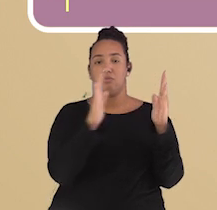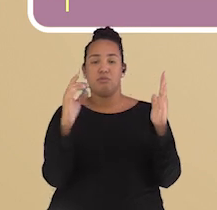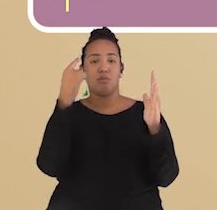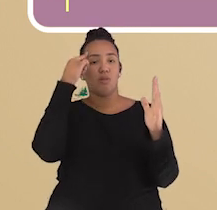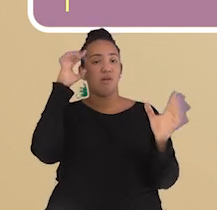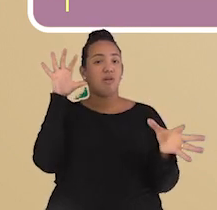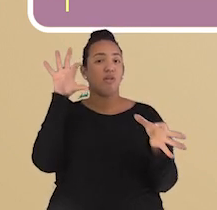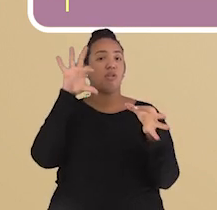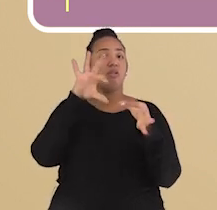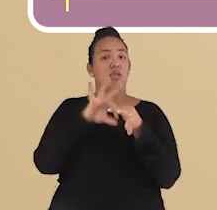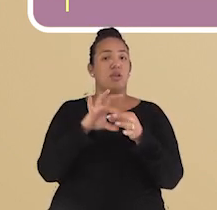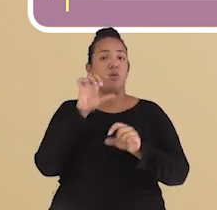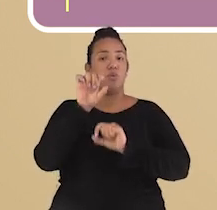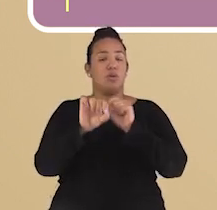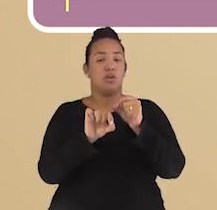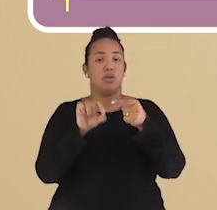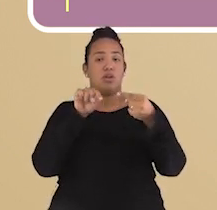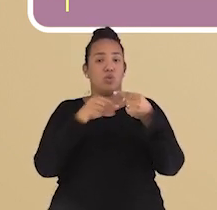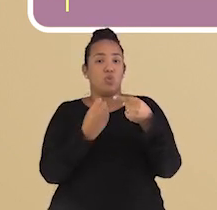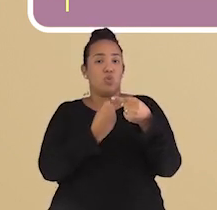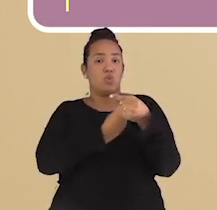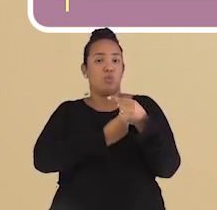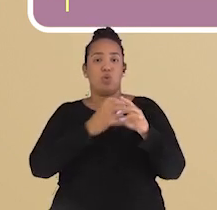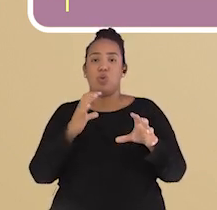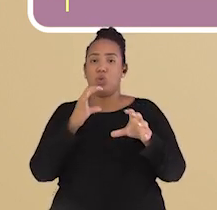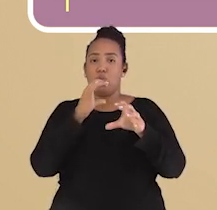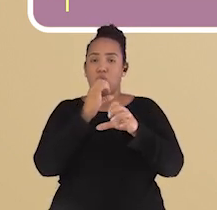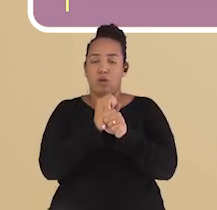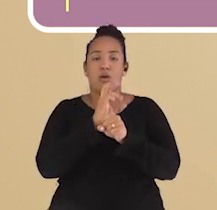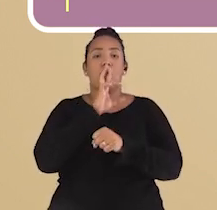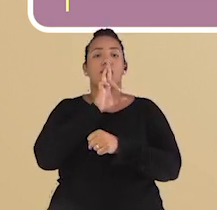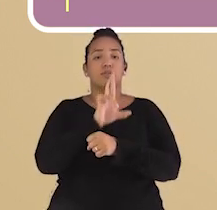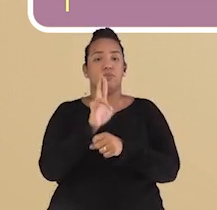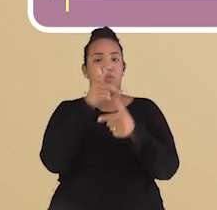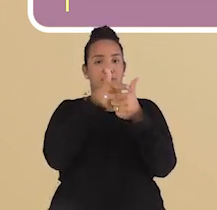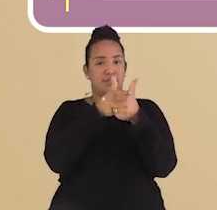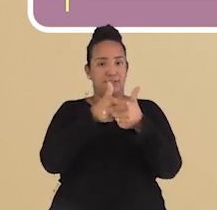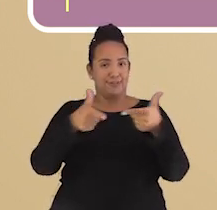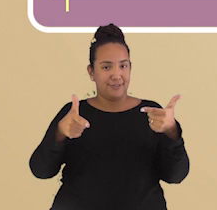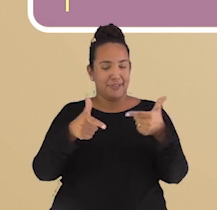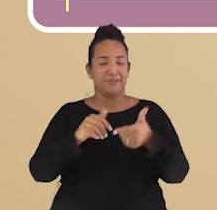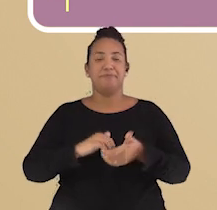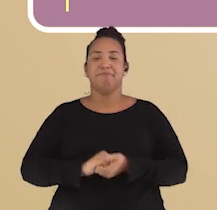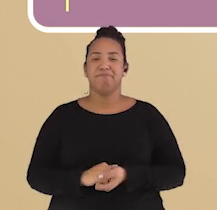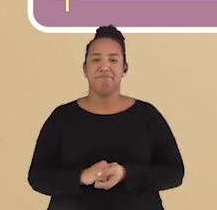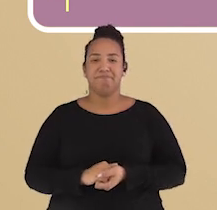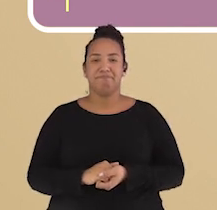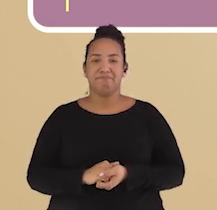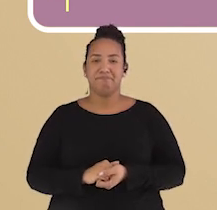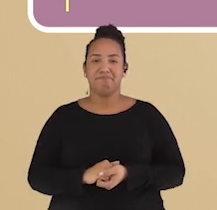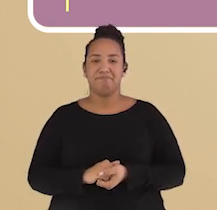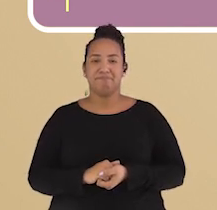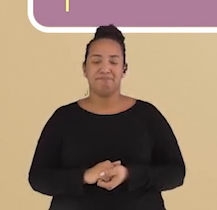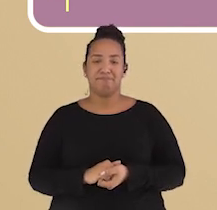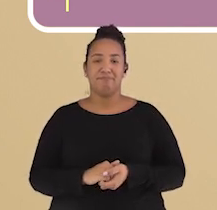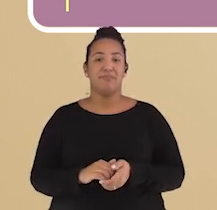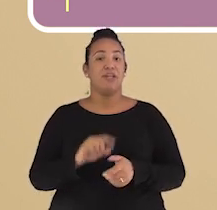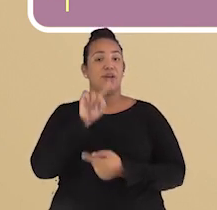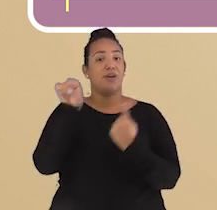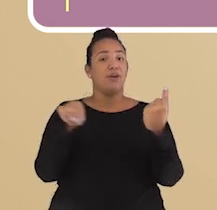de partes de inteiros, resultado da divisão, razão e operador. E tem os objetivos